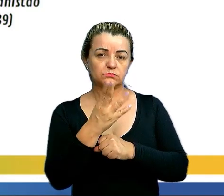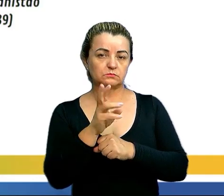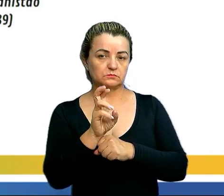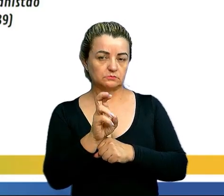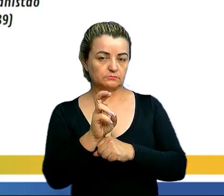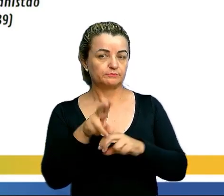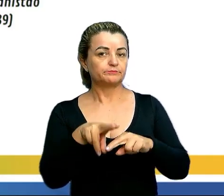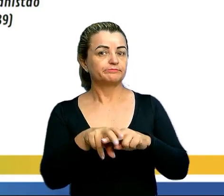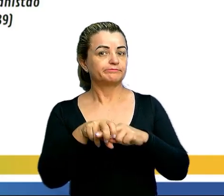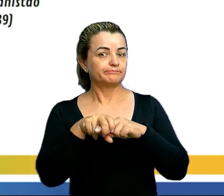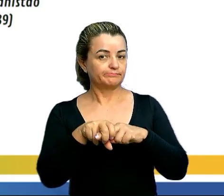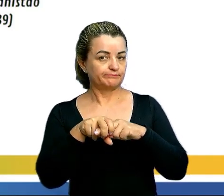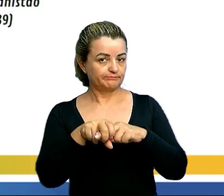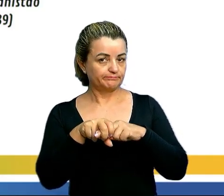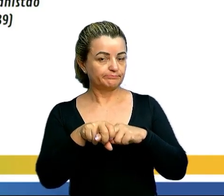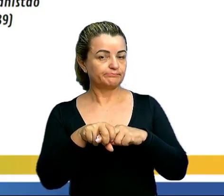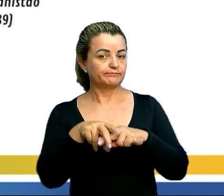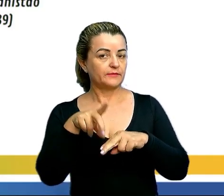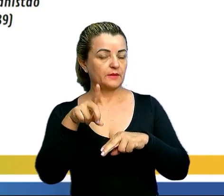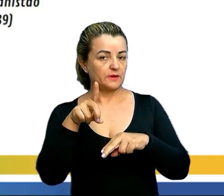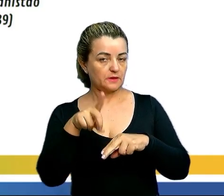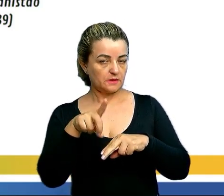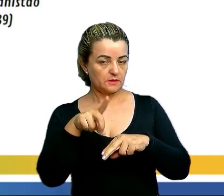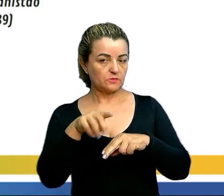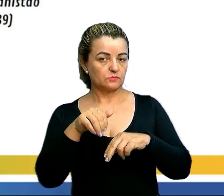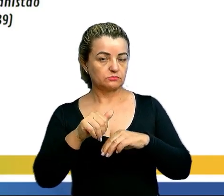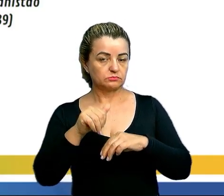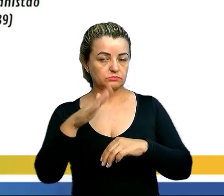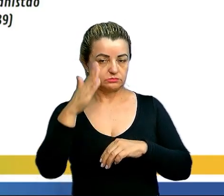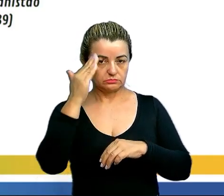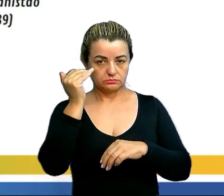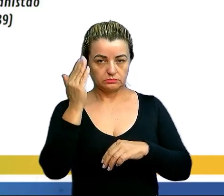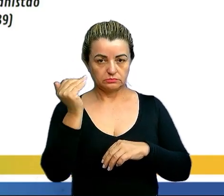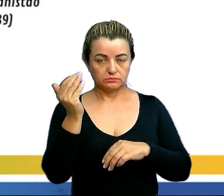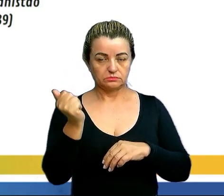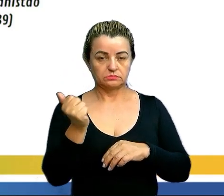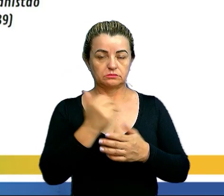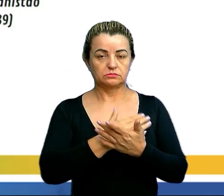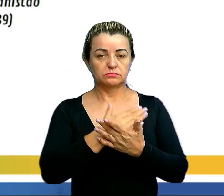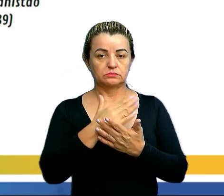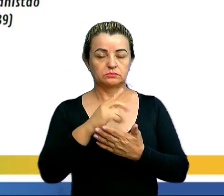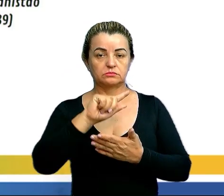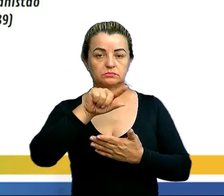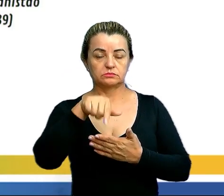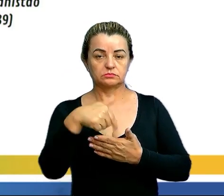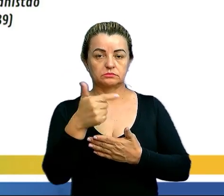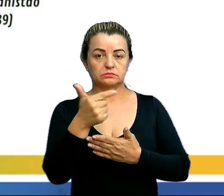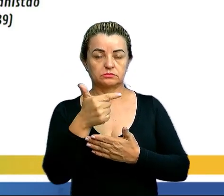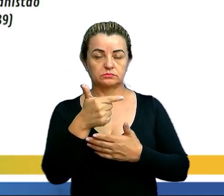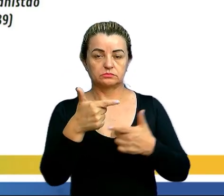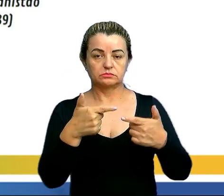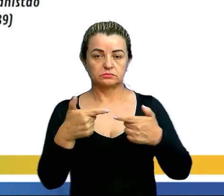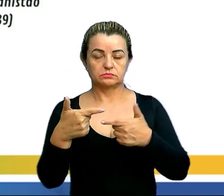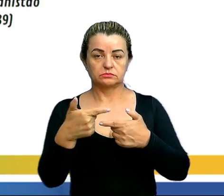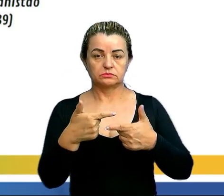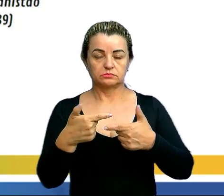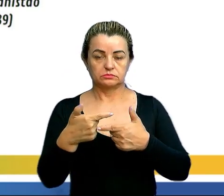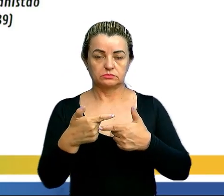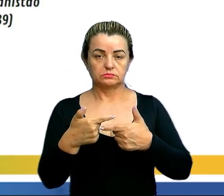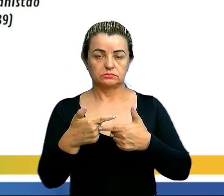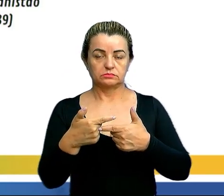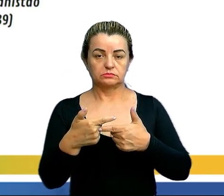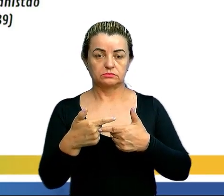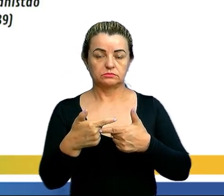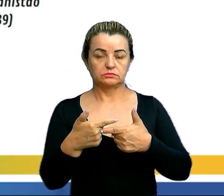Por isso que eu disse que ele é um dos maiores episódios da história, né? Ele vai começar após a Segunda Guerra Mundial, né? E vai